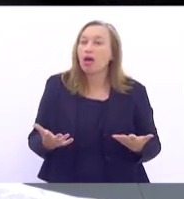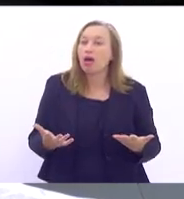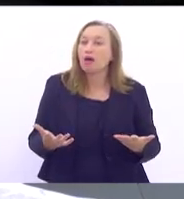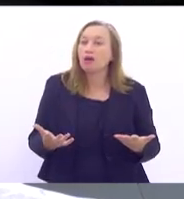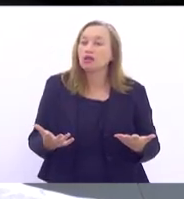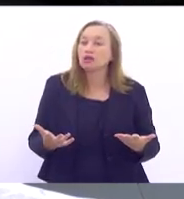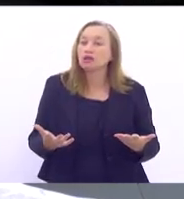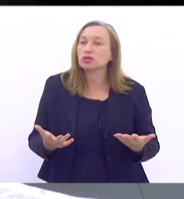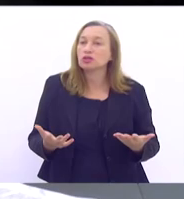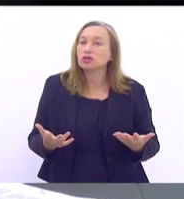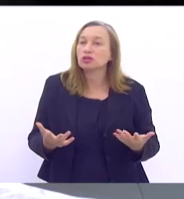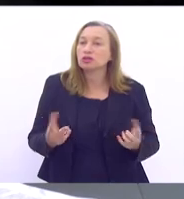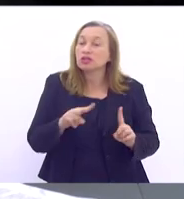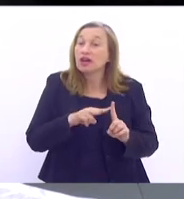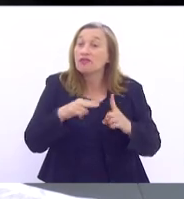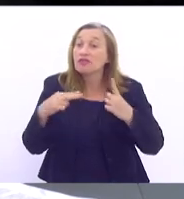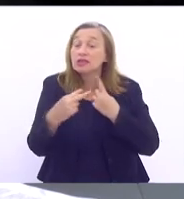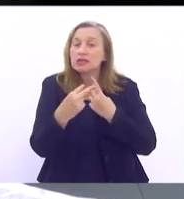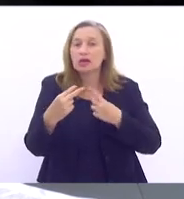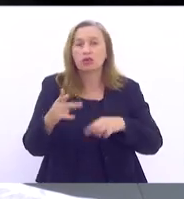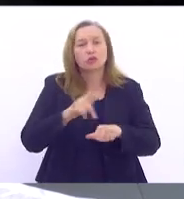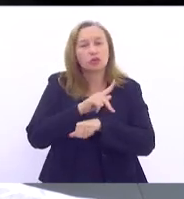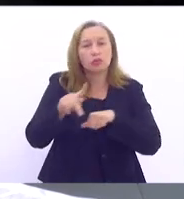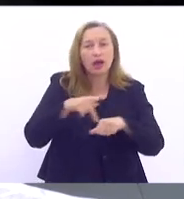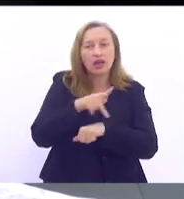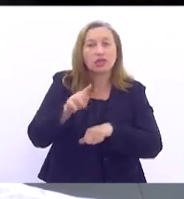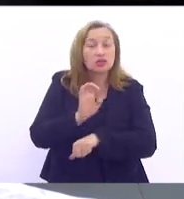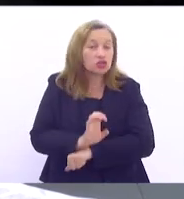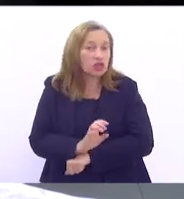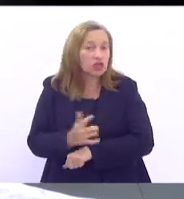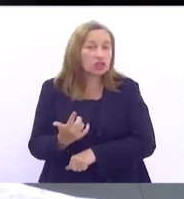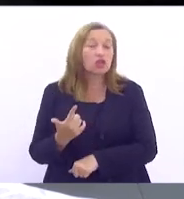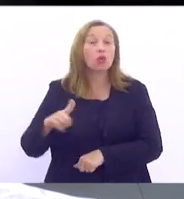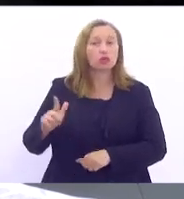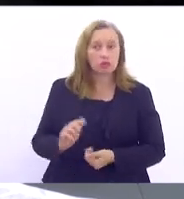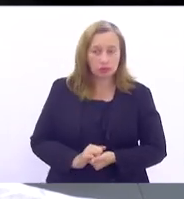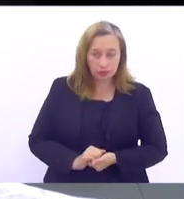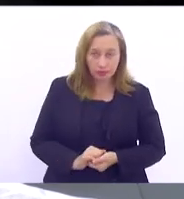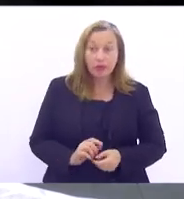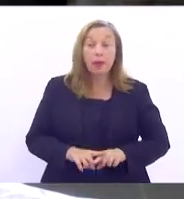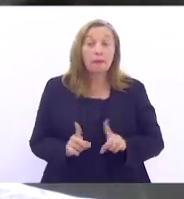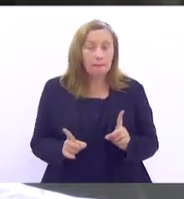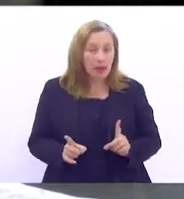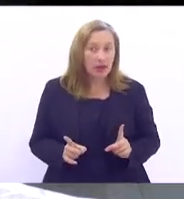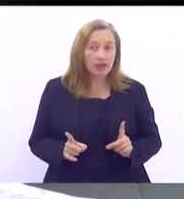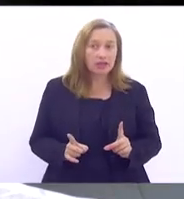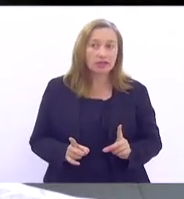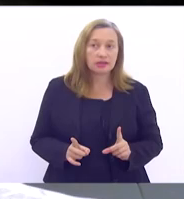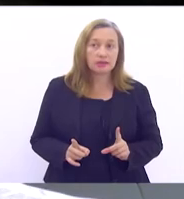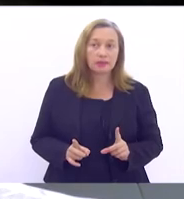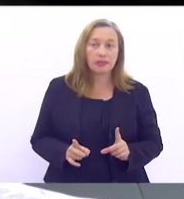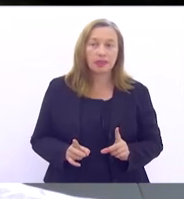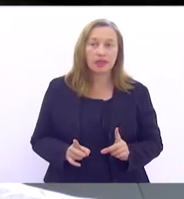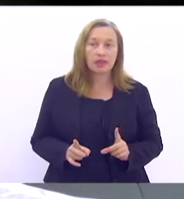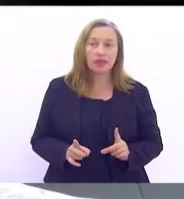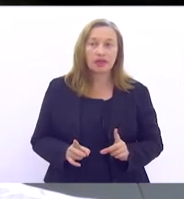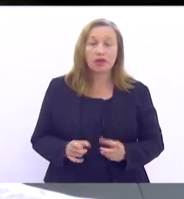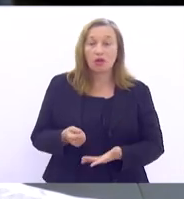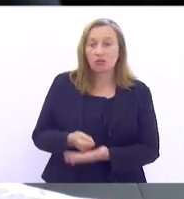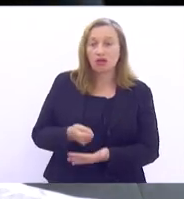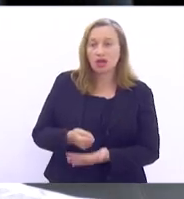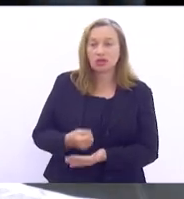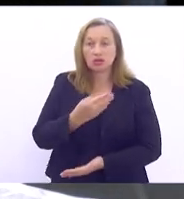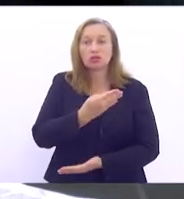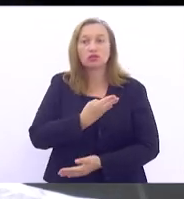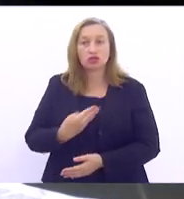da ótica do nosso país, do nosso Estado, etc., etc. Mas é dever do Estado garantir a segurança. É claro